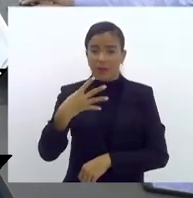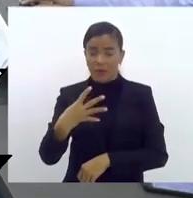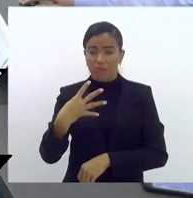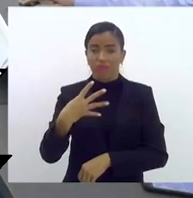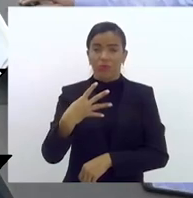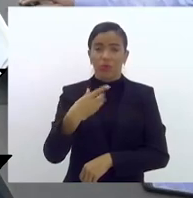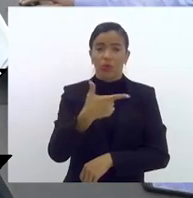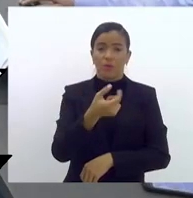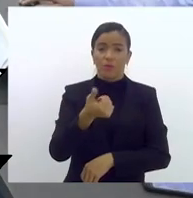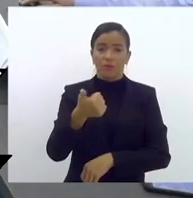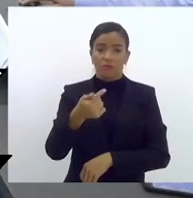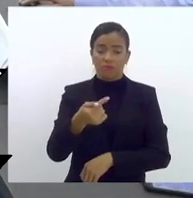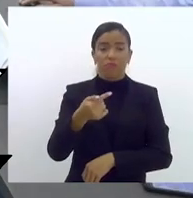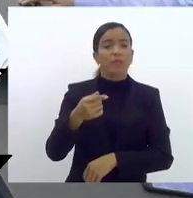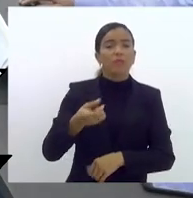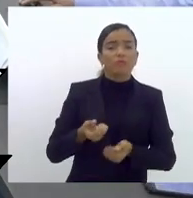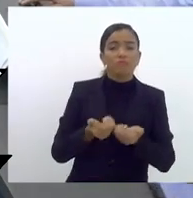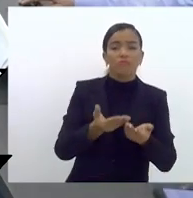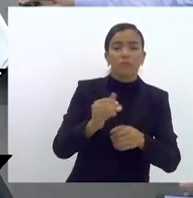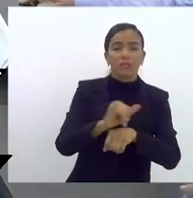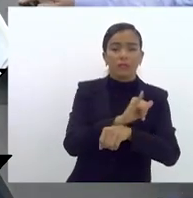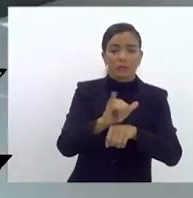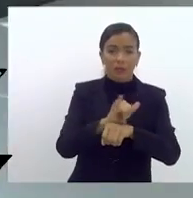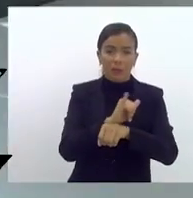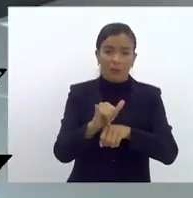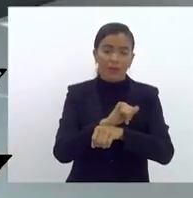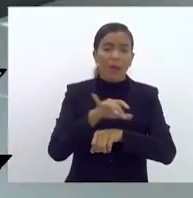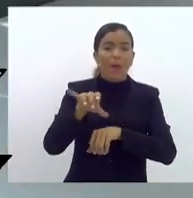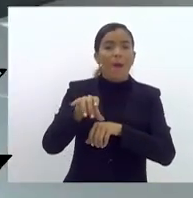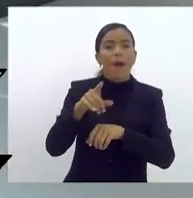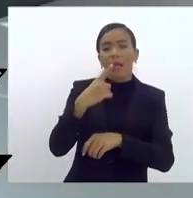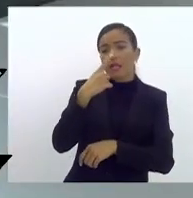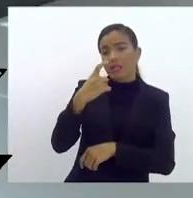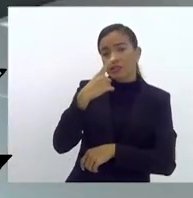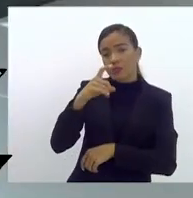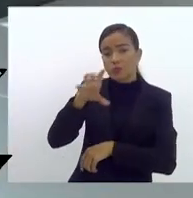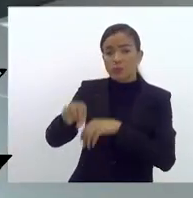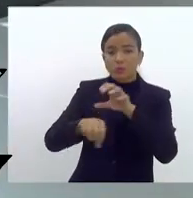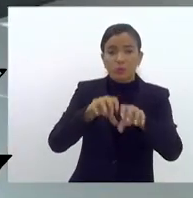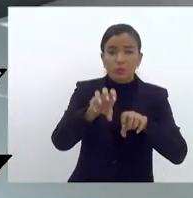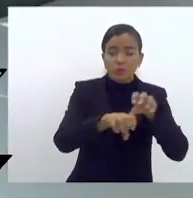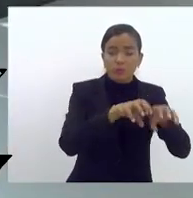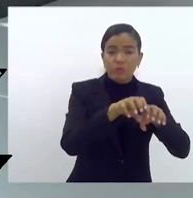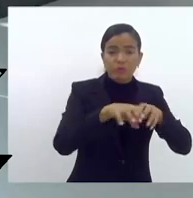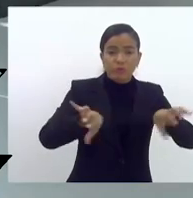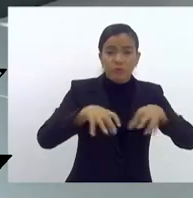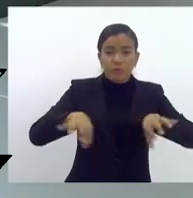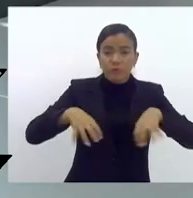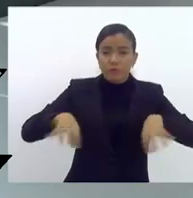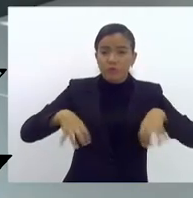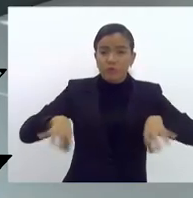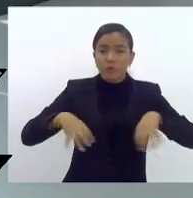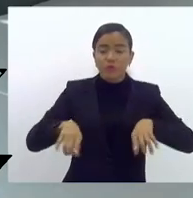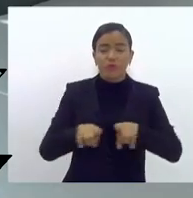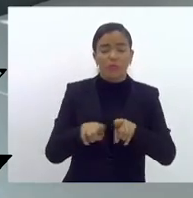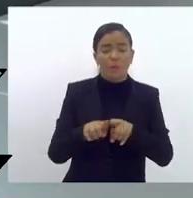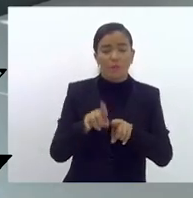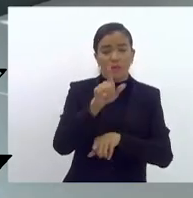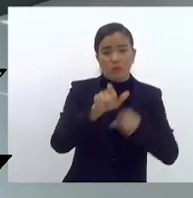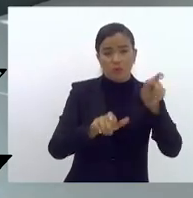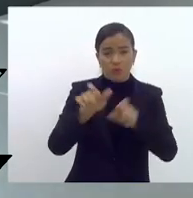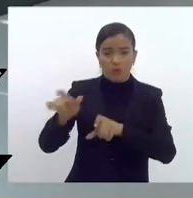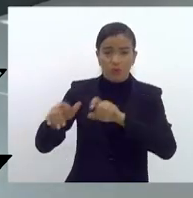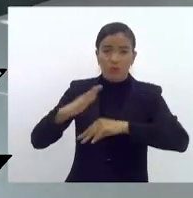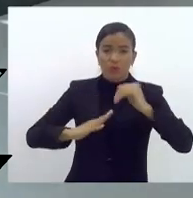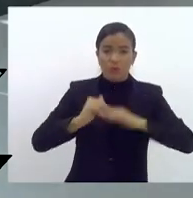que estabelece estratégias para ampliar a coleta seletiva em benefício da inclusão sócio-produtiva do escatadores o meu